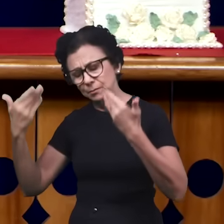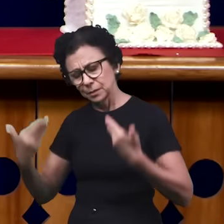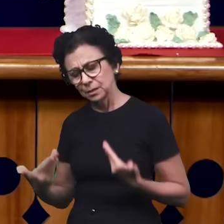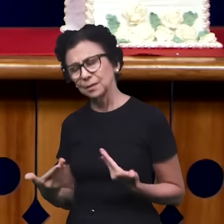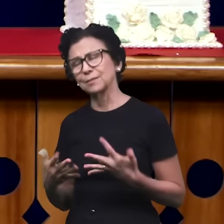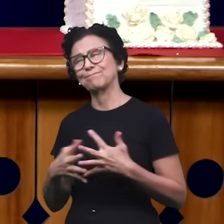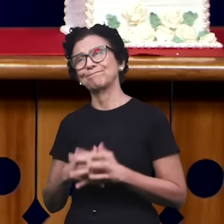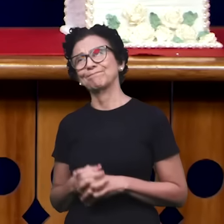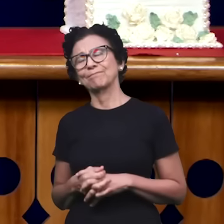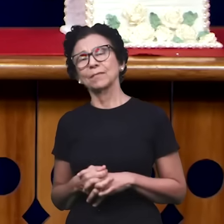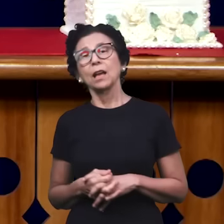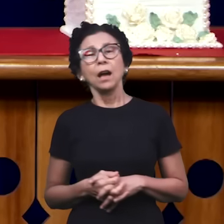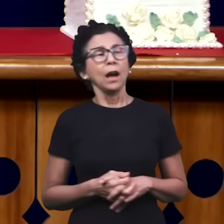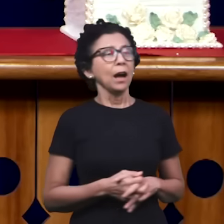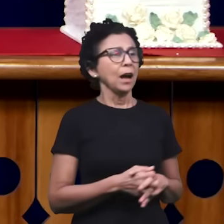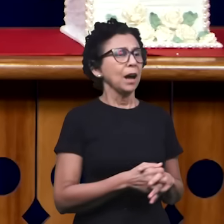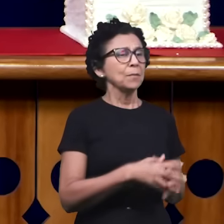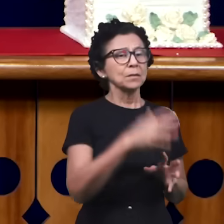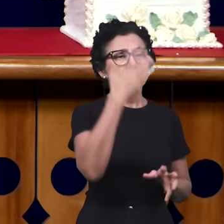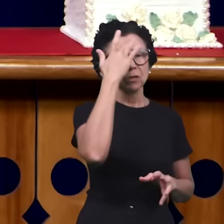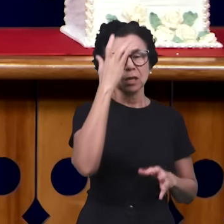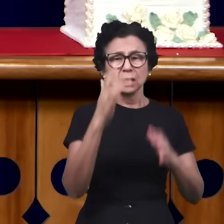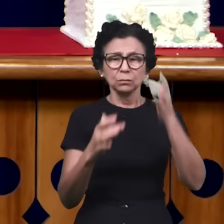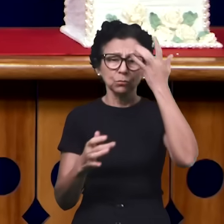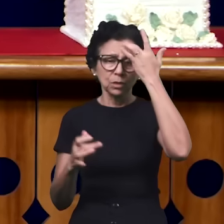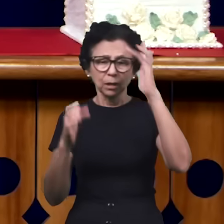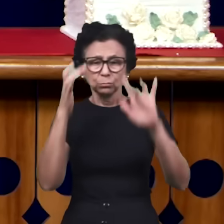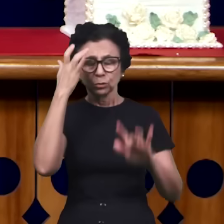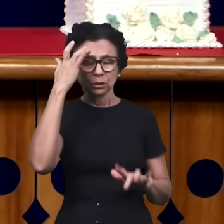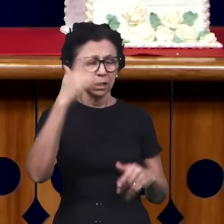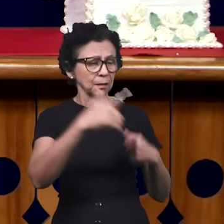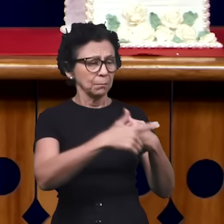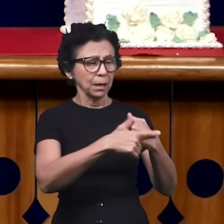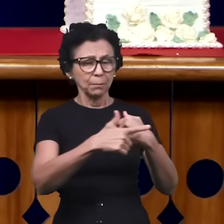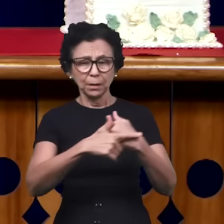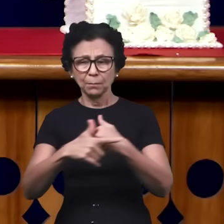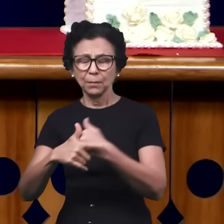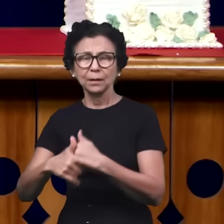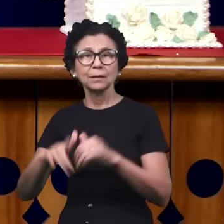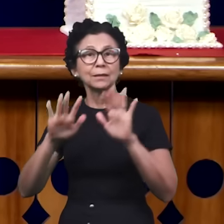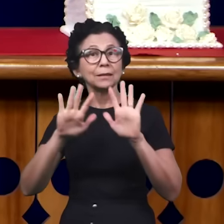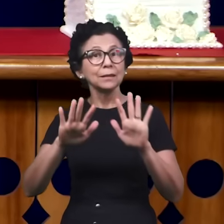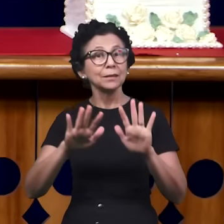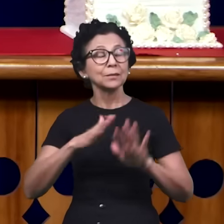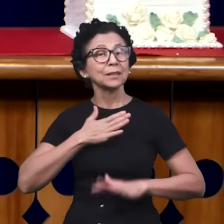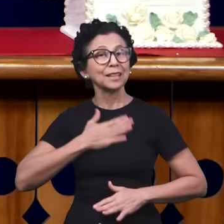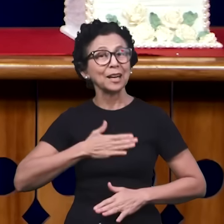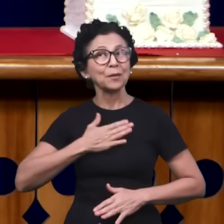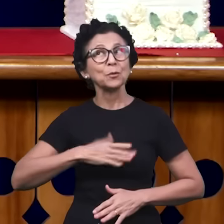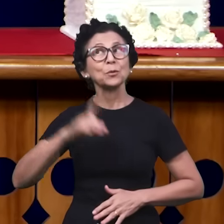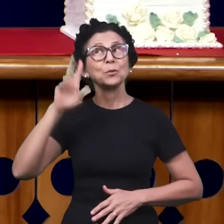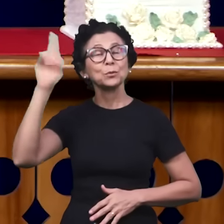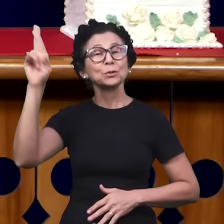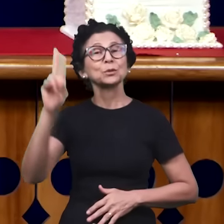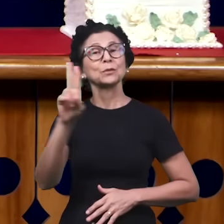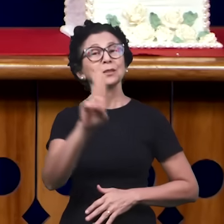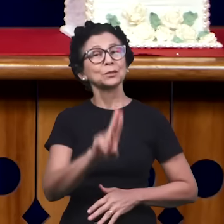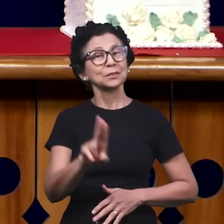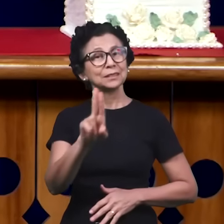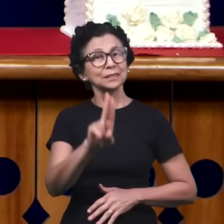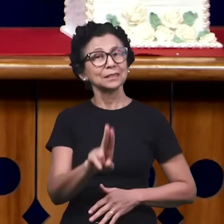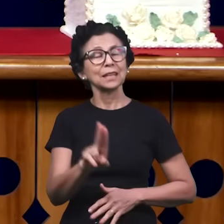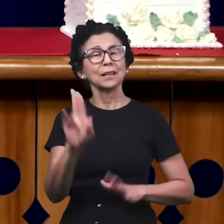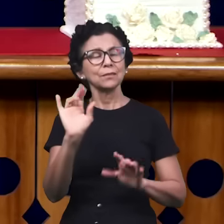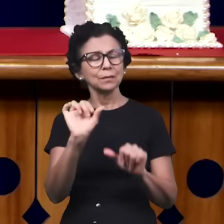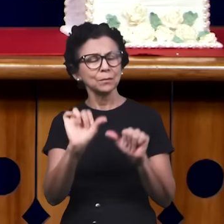fazer isso outro. Não ligue para isso, o Senhor vai te dar condição. Então o Senhor vai te dar forma, o Senhor vai te dar o formato. E como é que